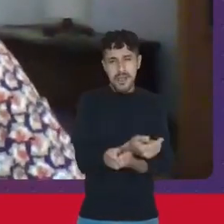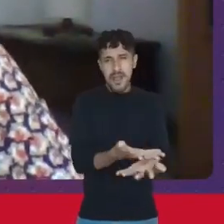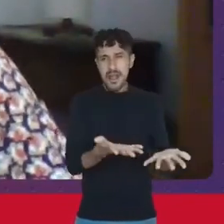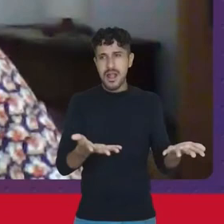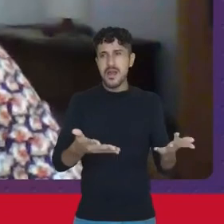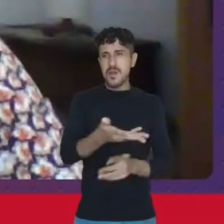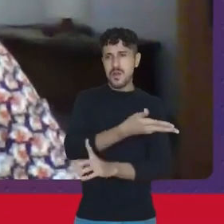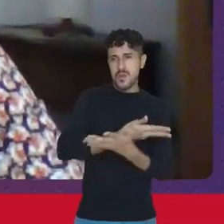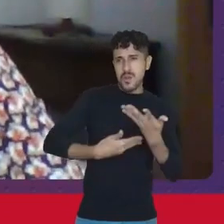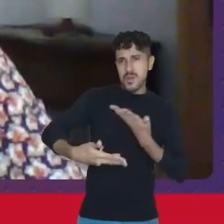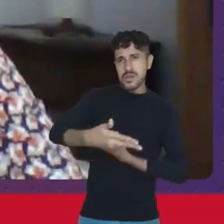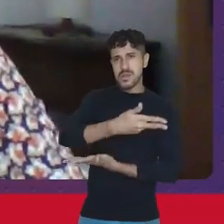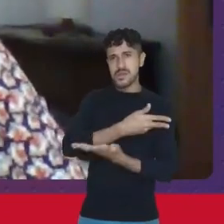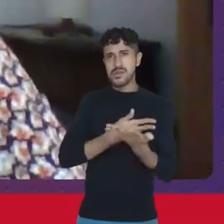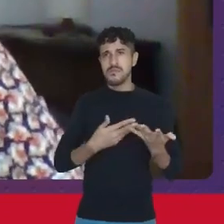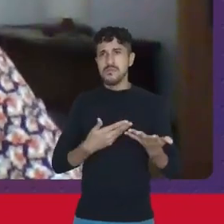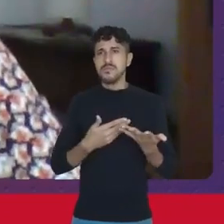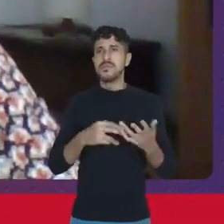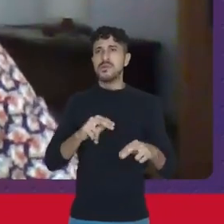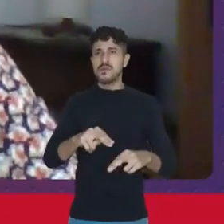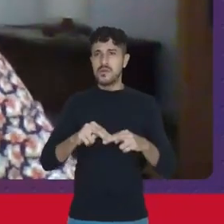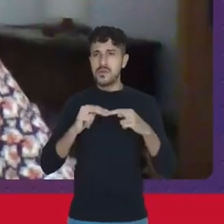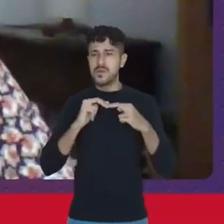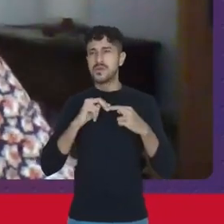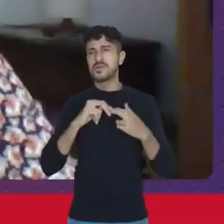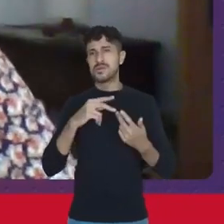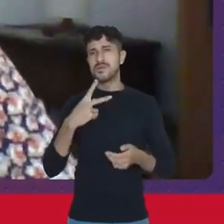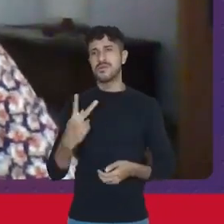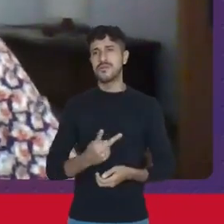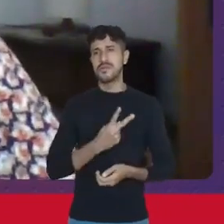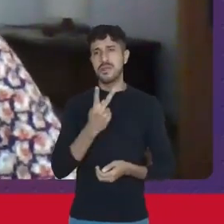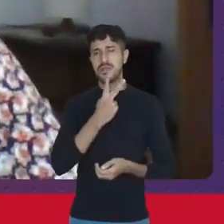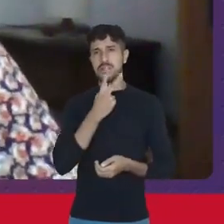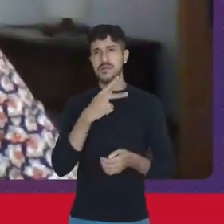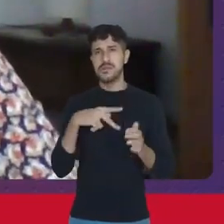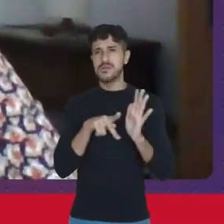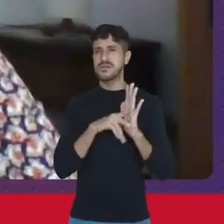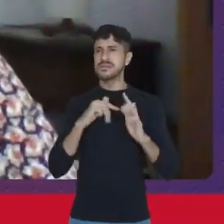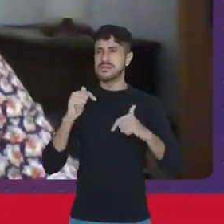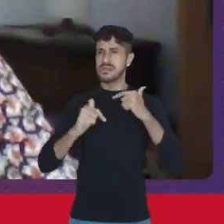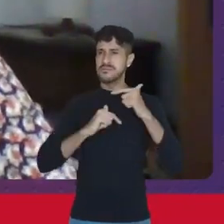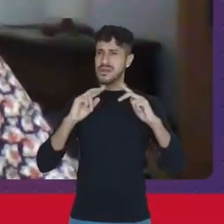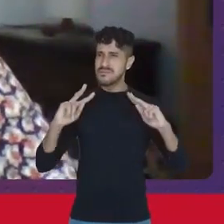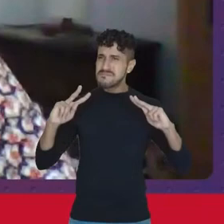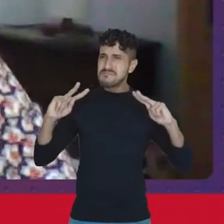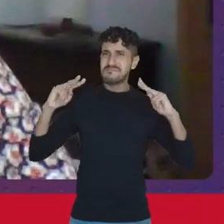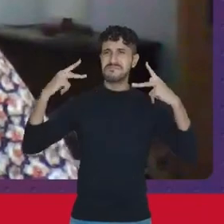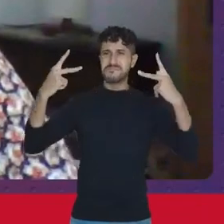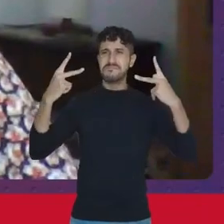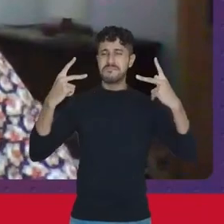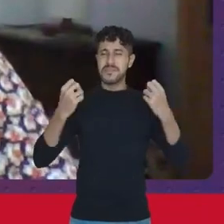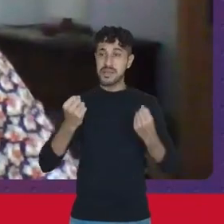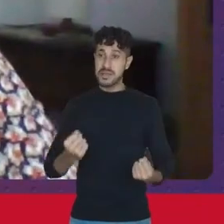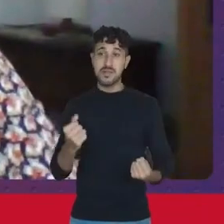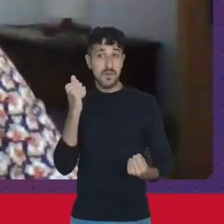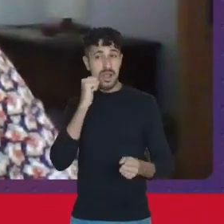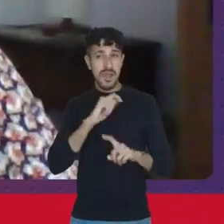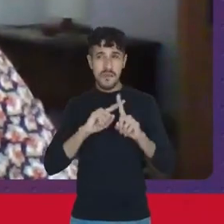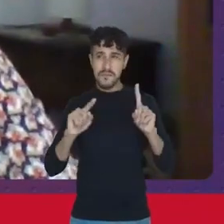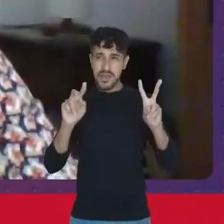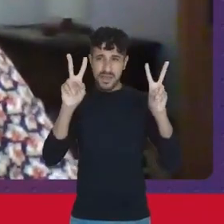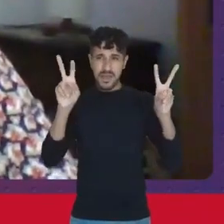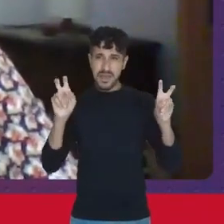melhor socializado, pelo reconhecimento da sobrecarga que ele representa para as mulheres. No entanto,